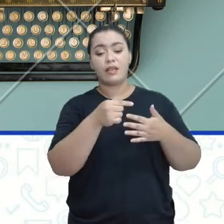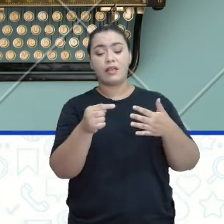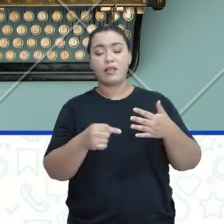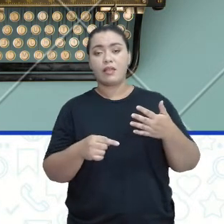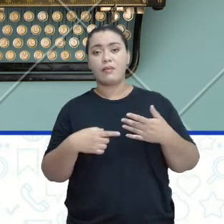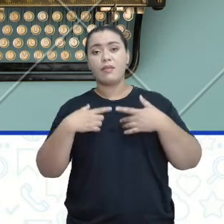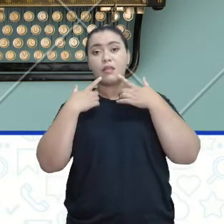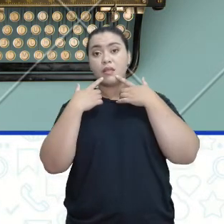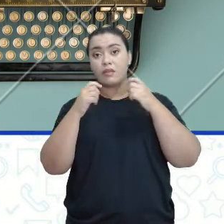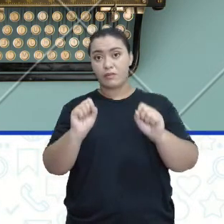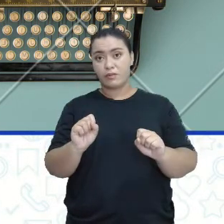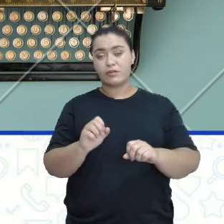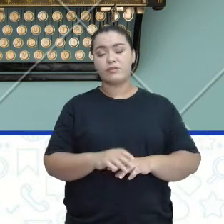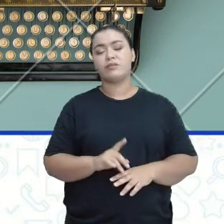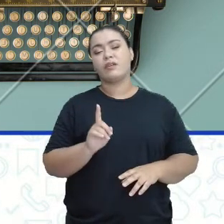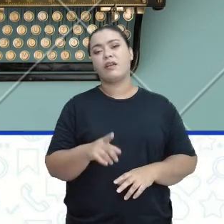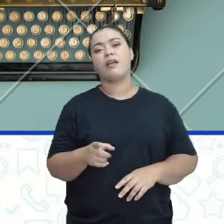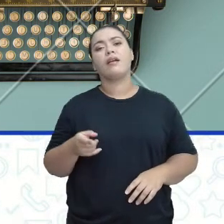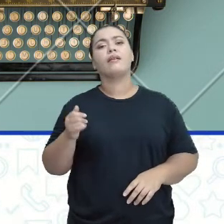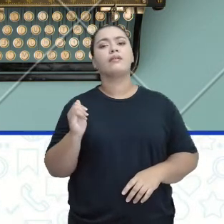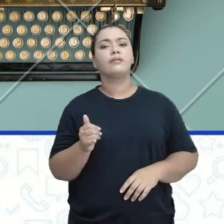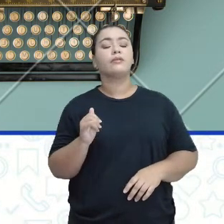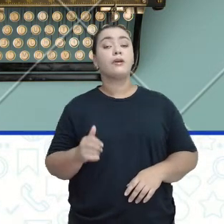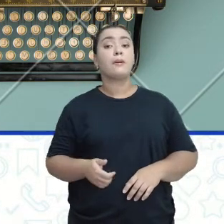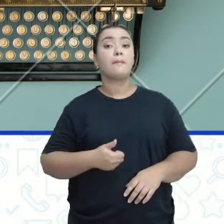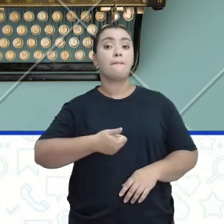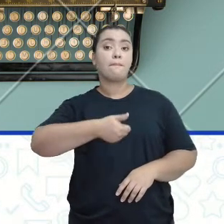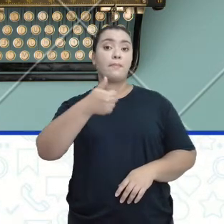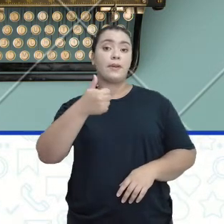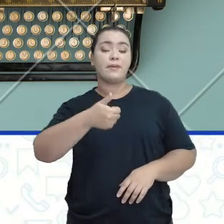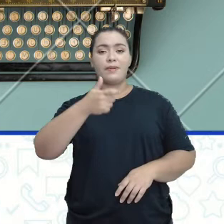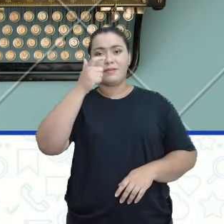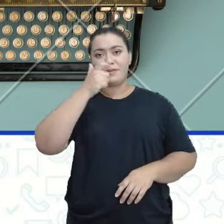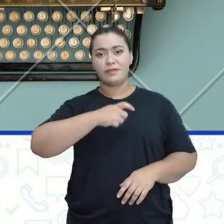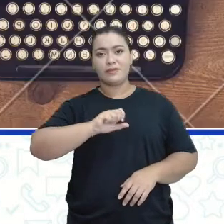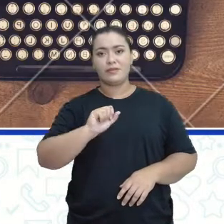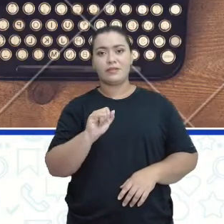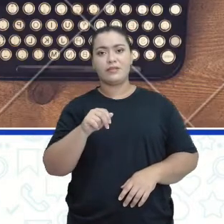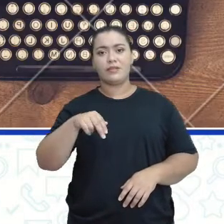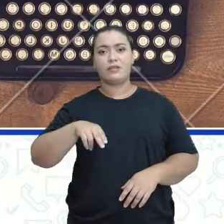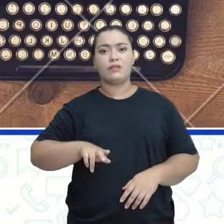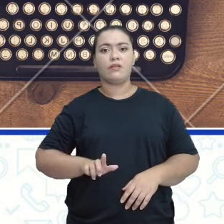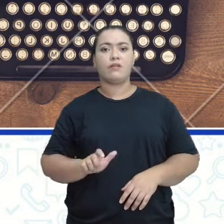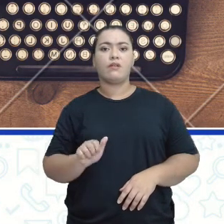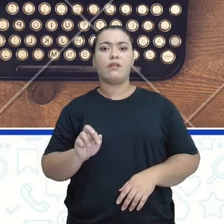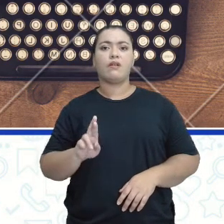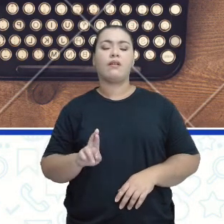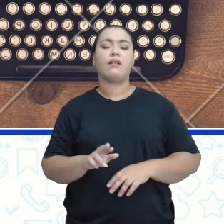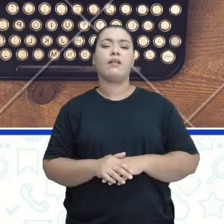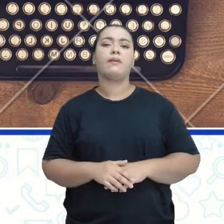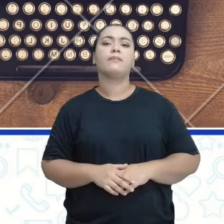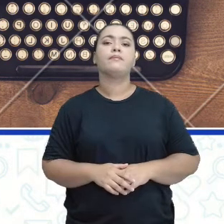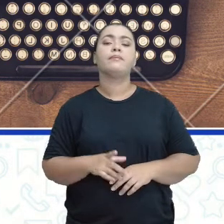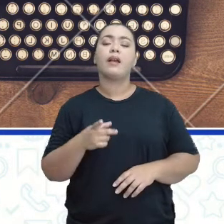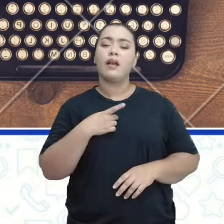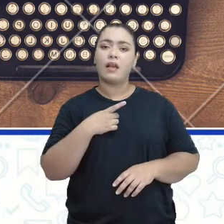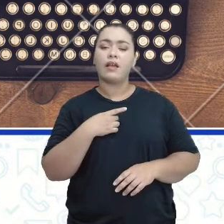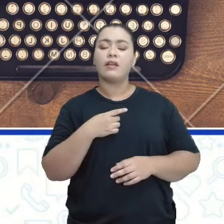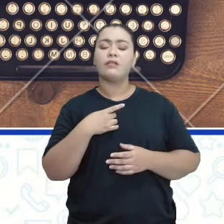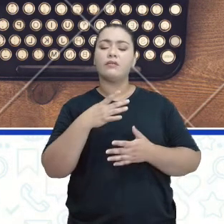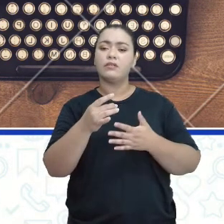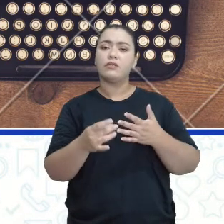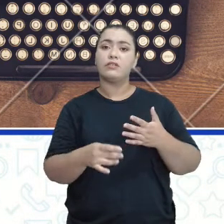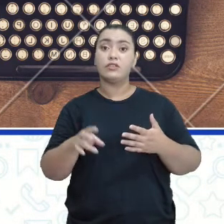linguísticos. Normalmente, a narração é feita na primeira pessoa do singular e aborda questões íntimas e pessoais. O